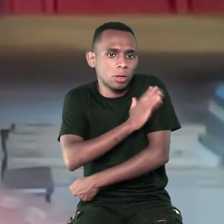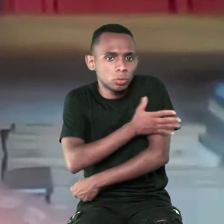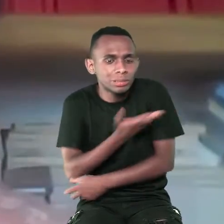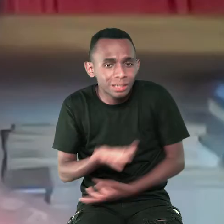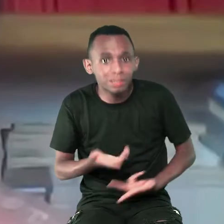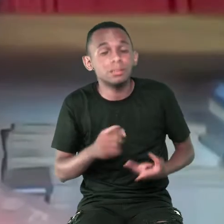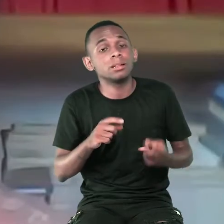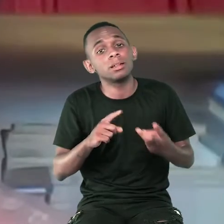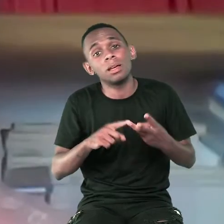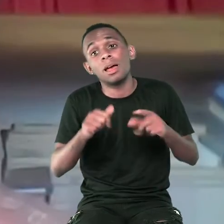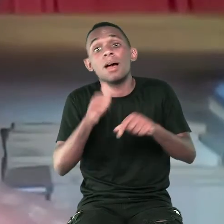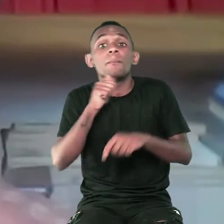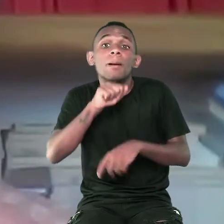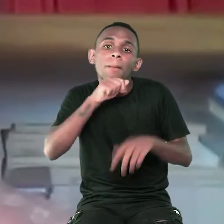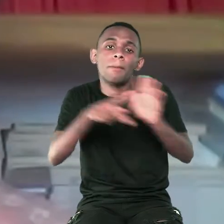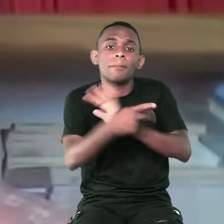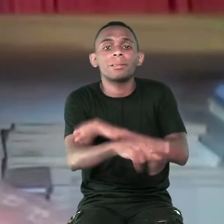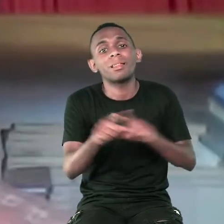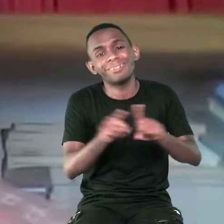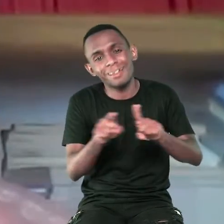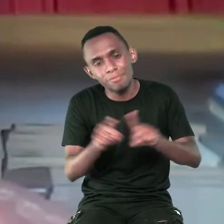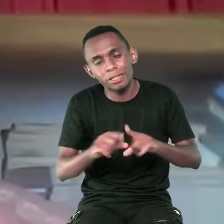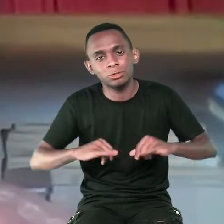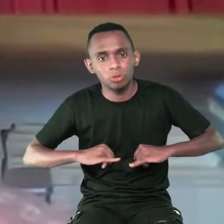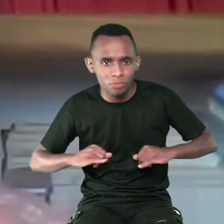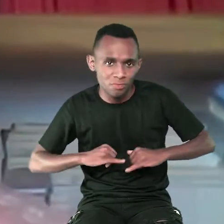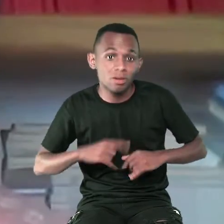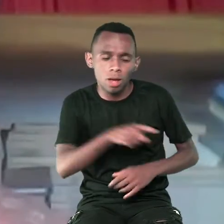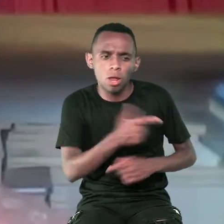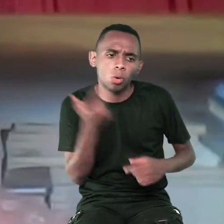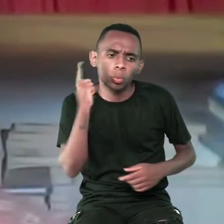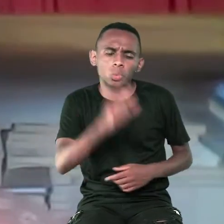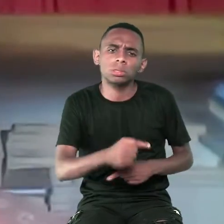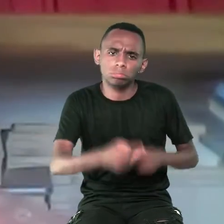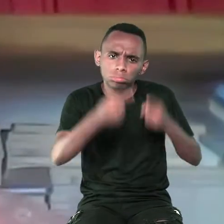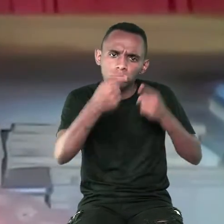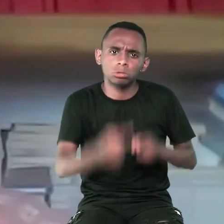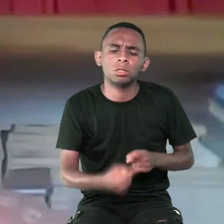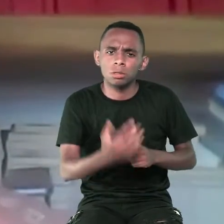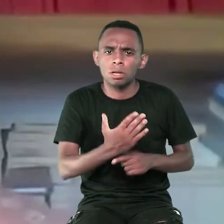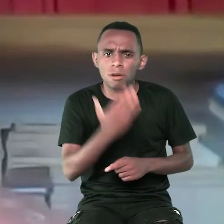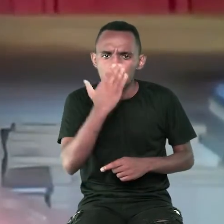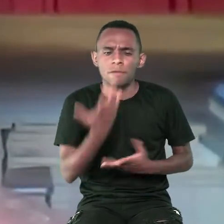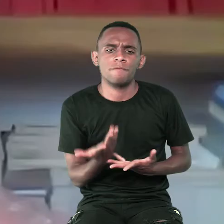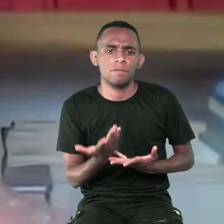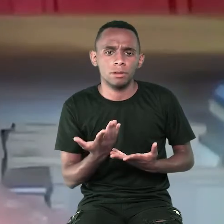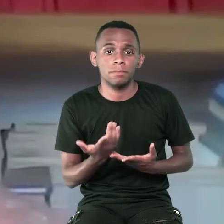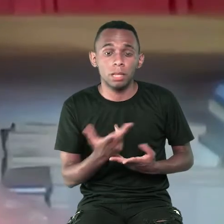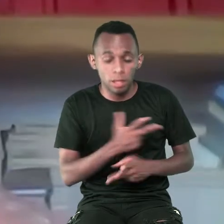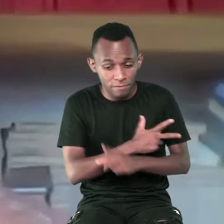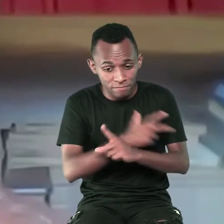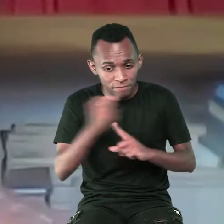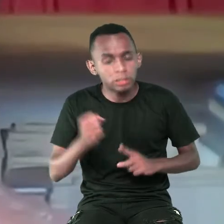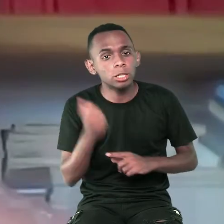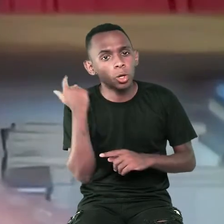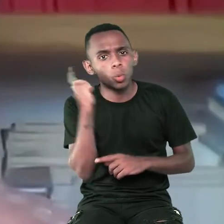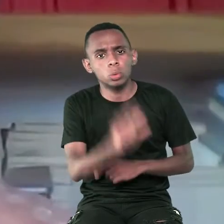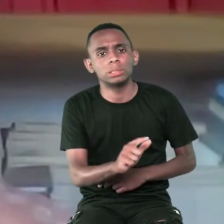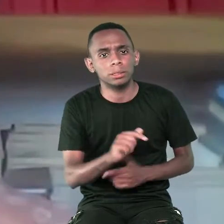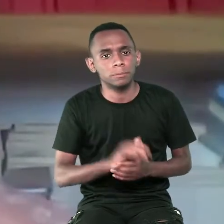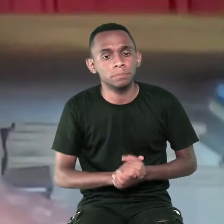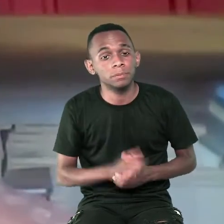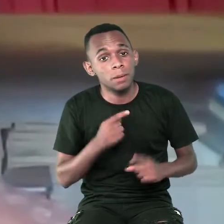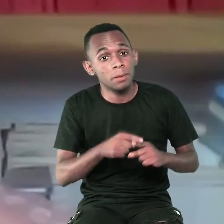também provavelmente sofria preconceito. E ela consegue encarar isso, né, de frente e ela vence,